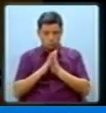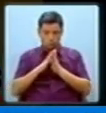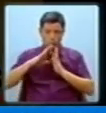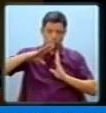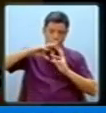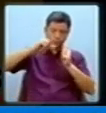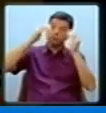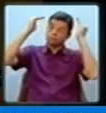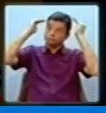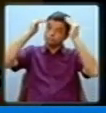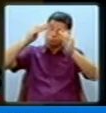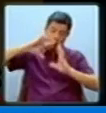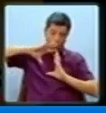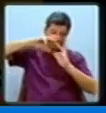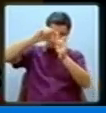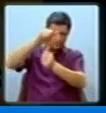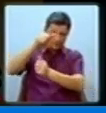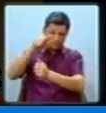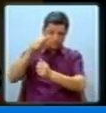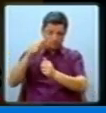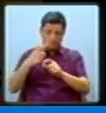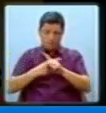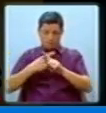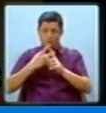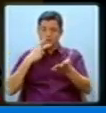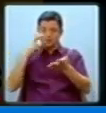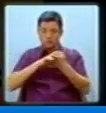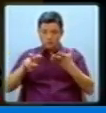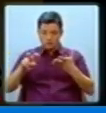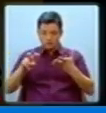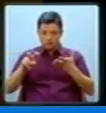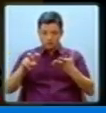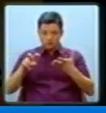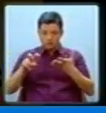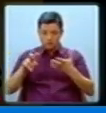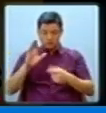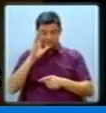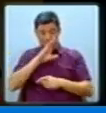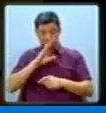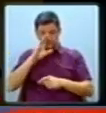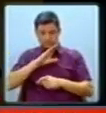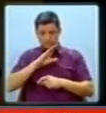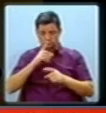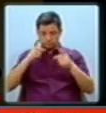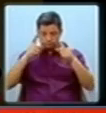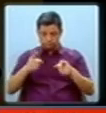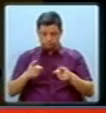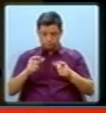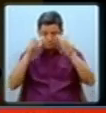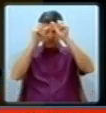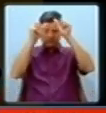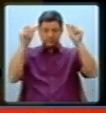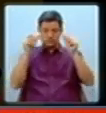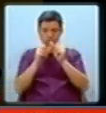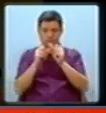nos eventos de grande intensidade energética, então se calhar no início da formação do Sistema Solar houve aqui